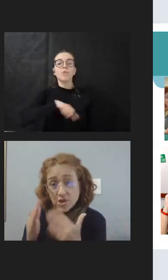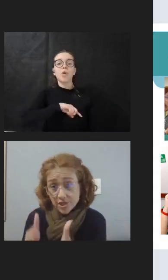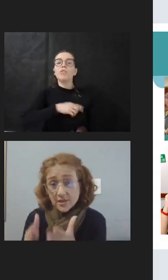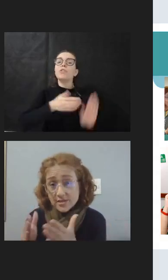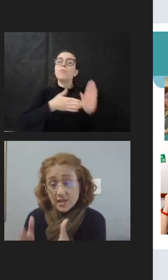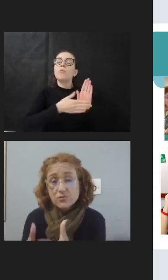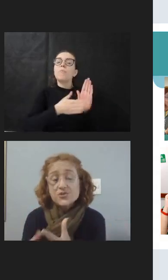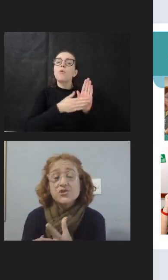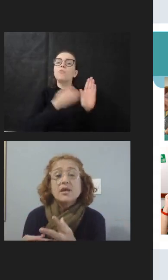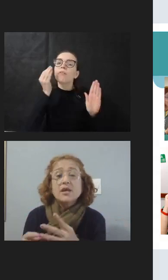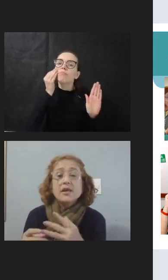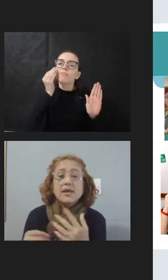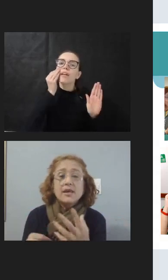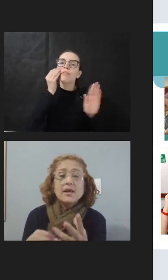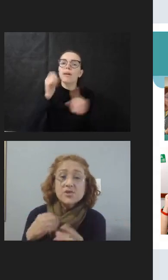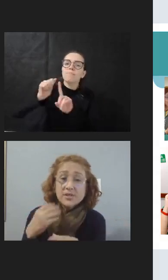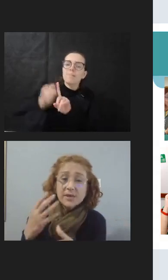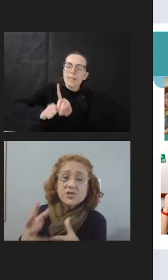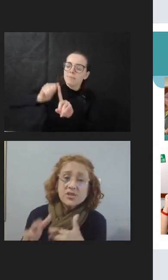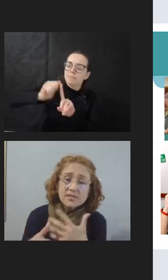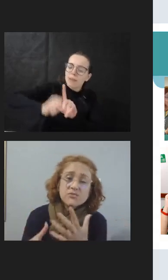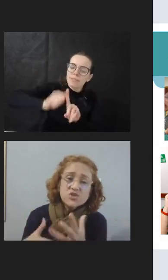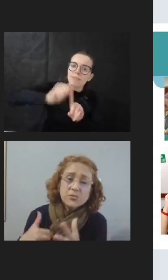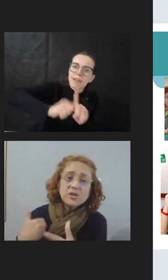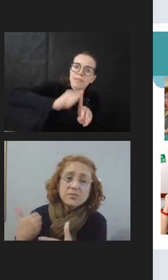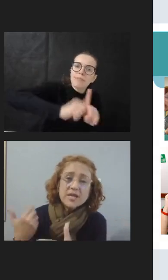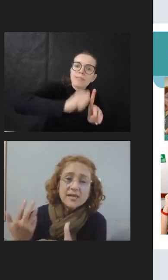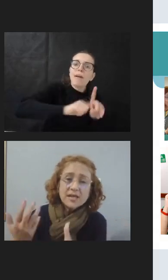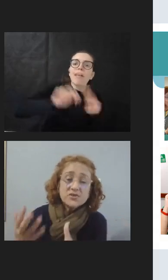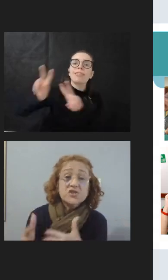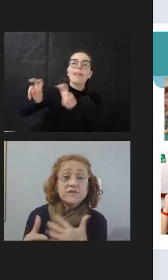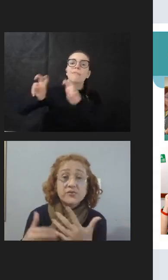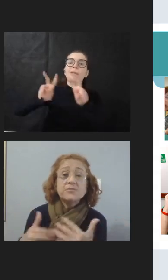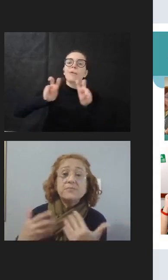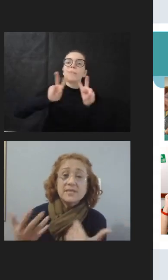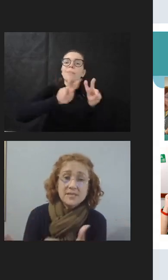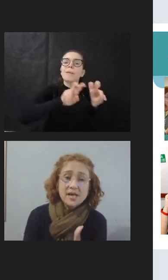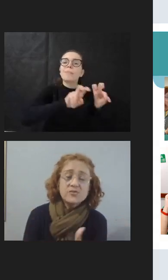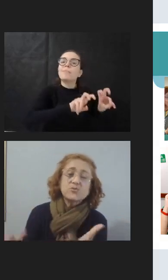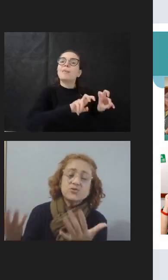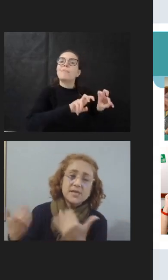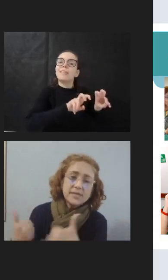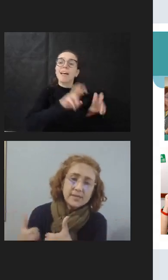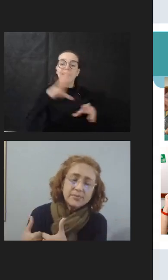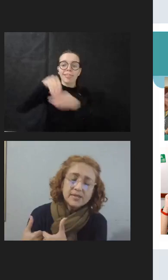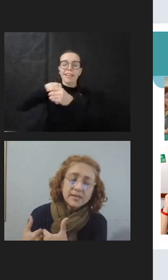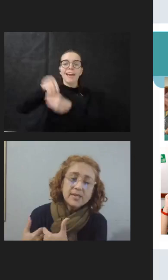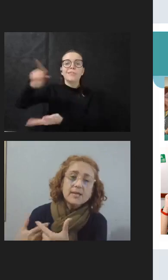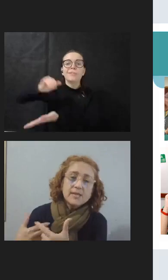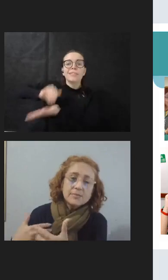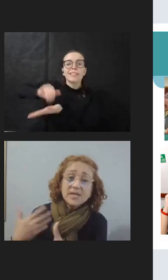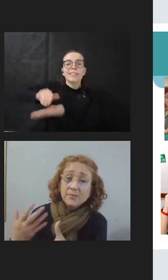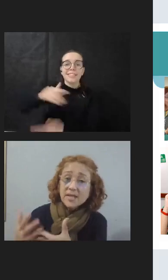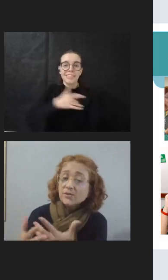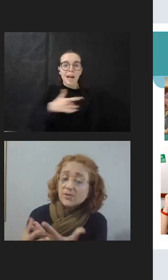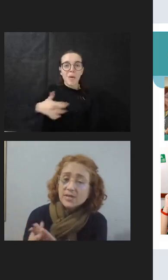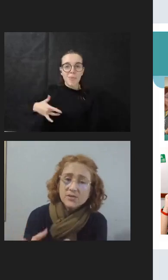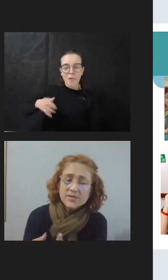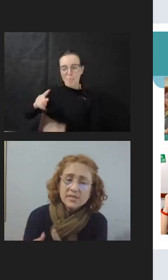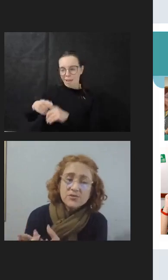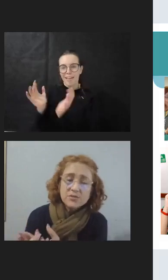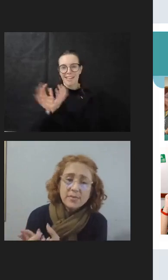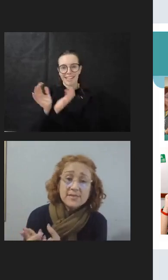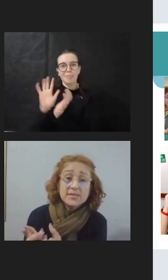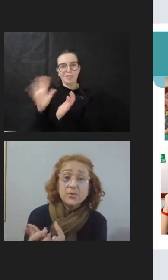do Ministério da Saúde, os temas que são disponibilizados, que já foram pensados por uma equipe, né, para trabalhar a